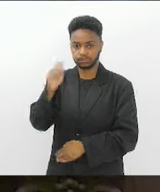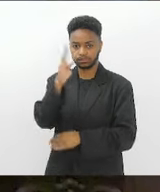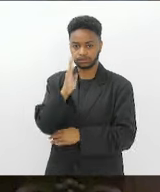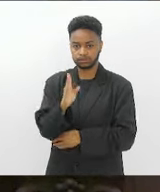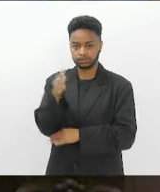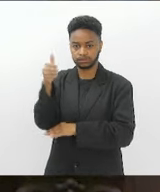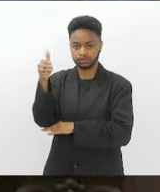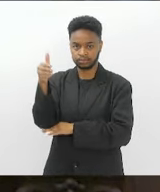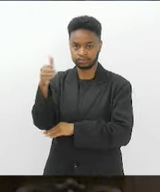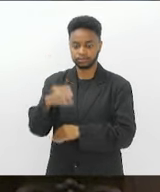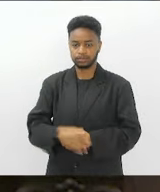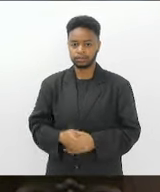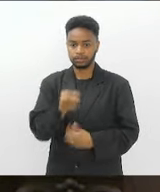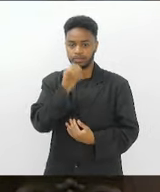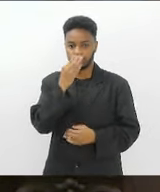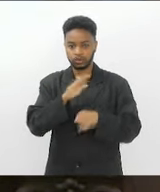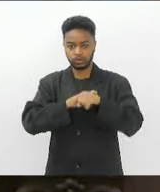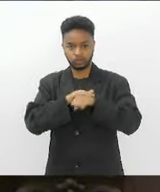Boa noite a todos.